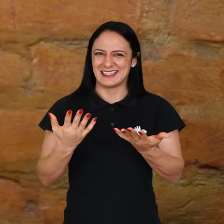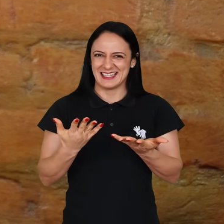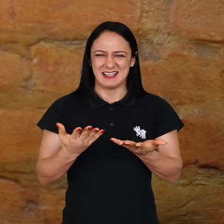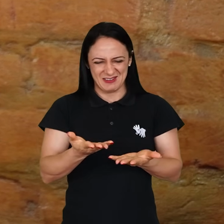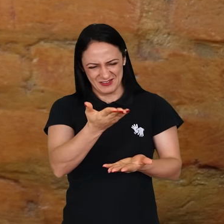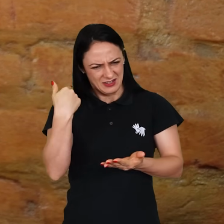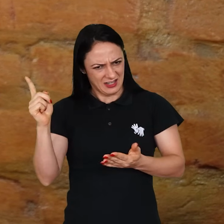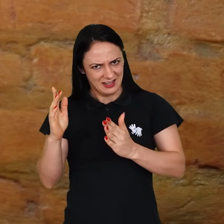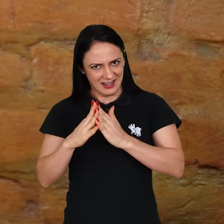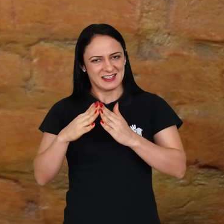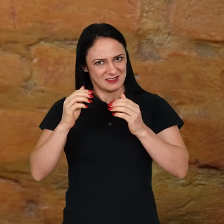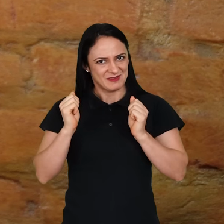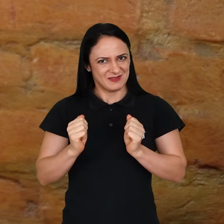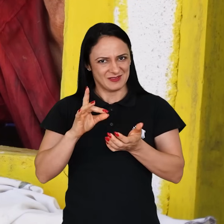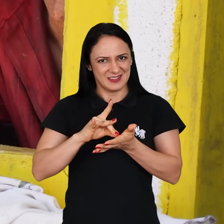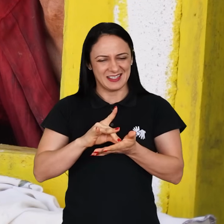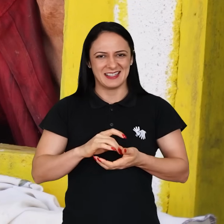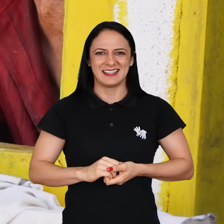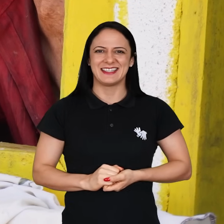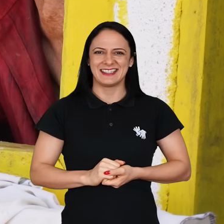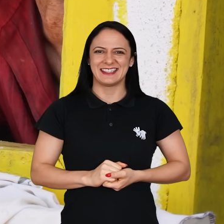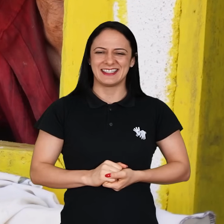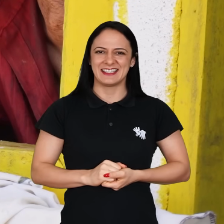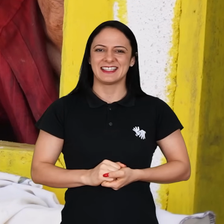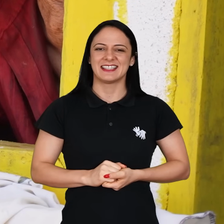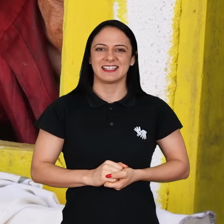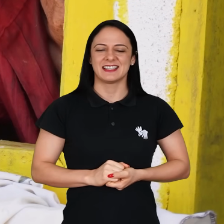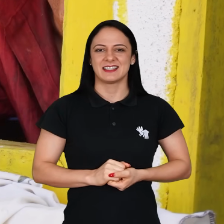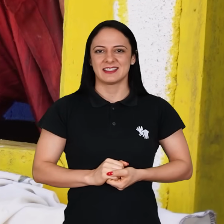aquele mineiro que fala assim, pode ir lá em casa, pode ir mesmo.